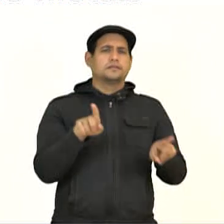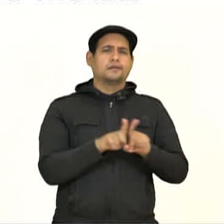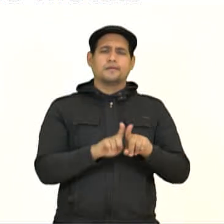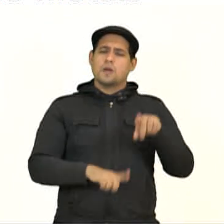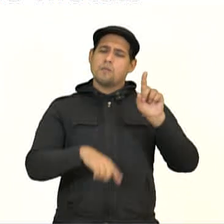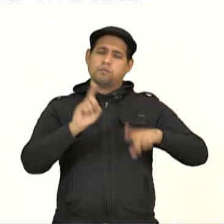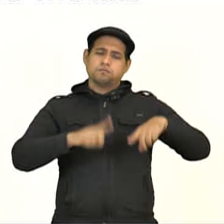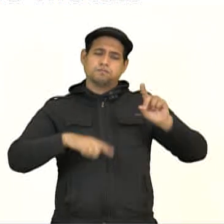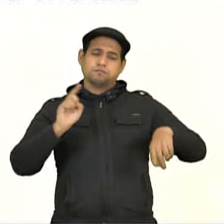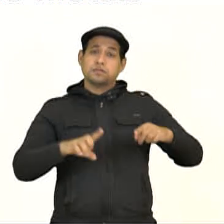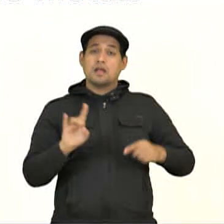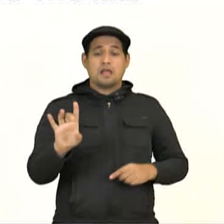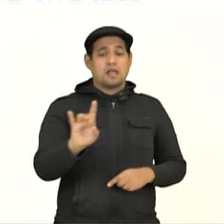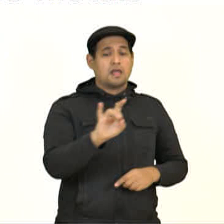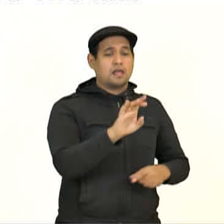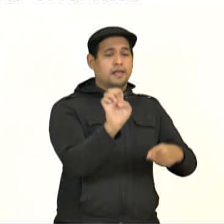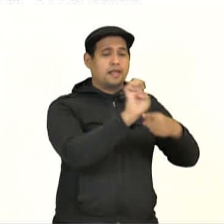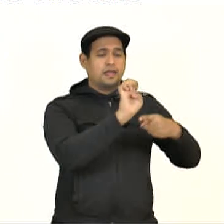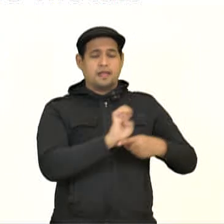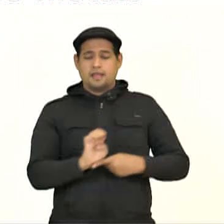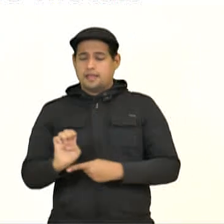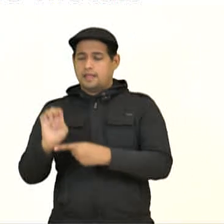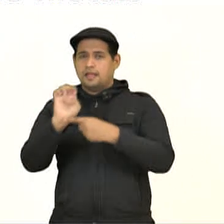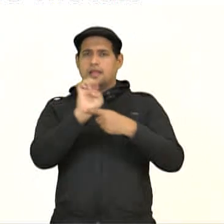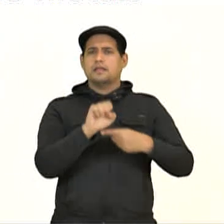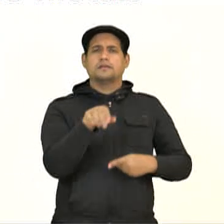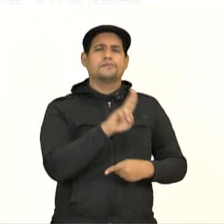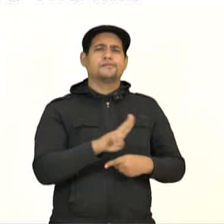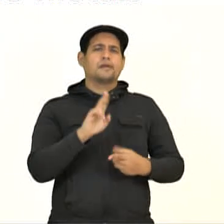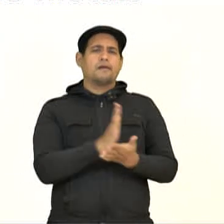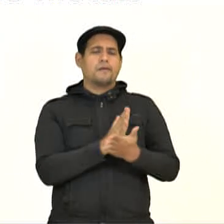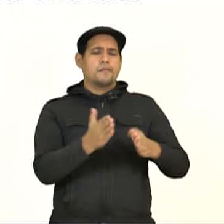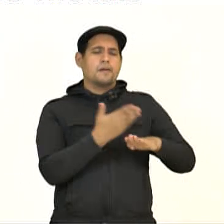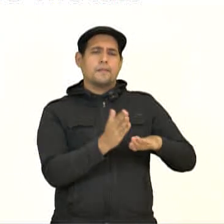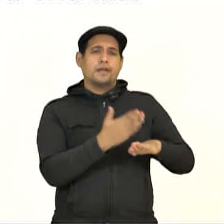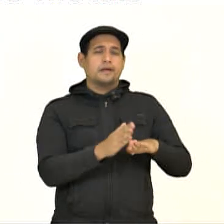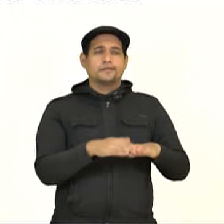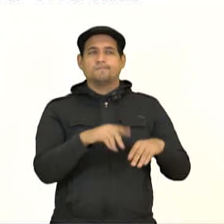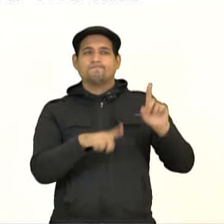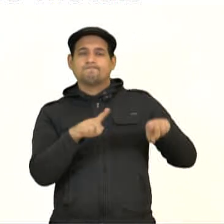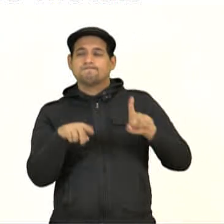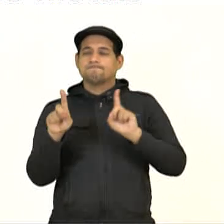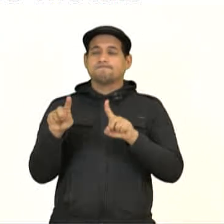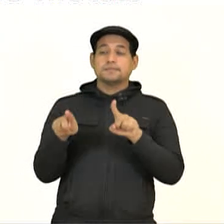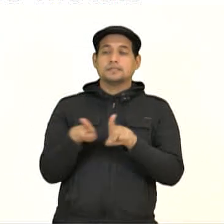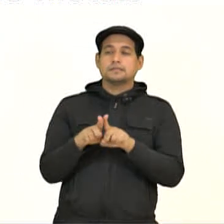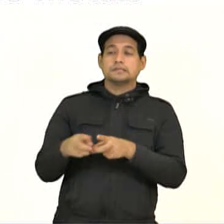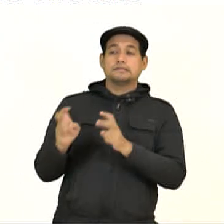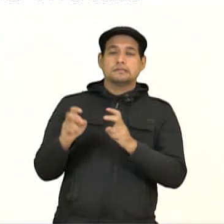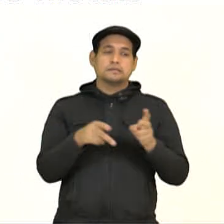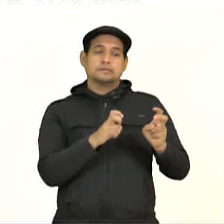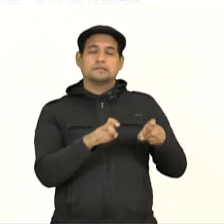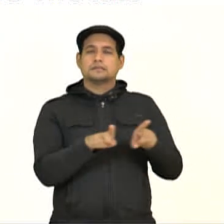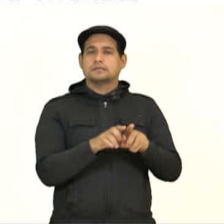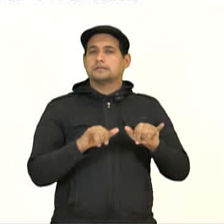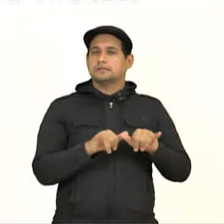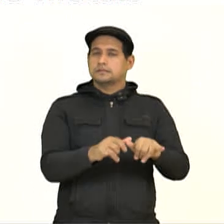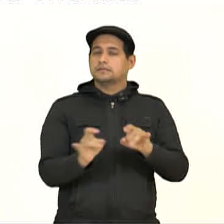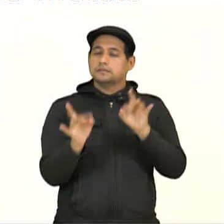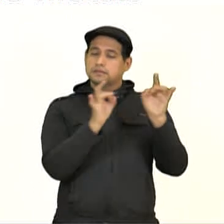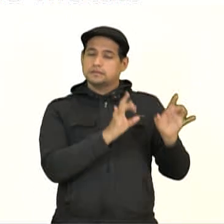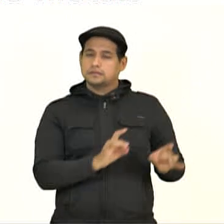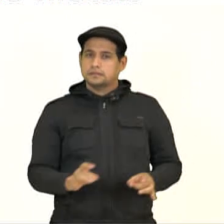seja, cada estado adotava práticas condizentes com suas possibilidades e expectativas mercantis